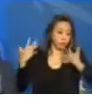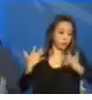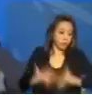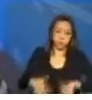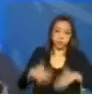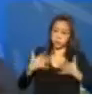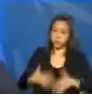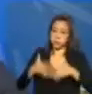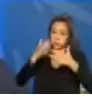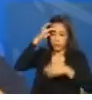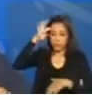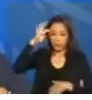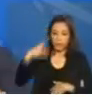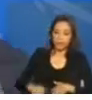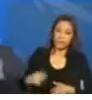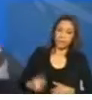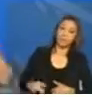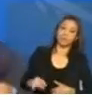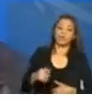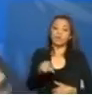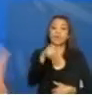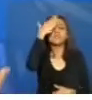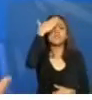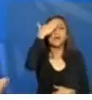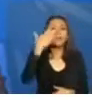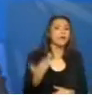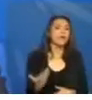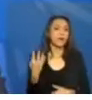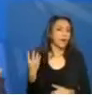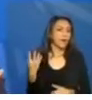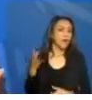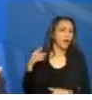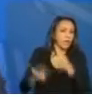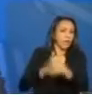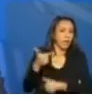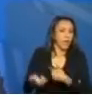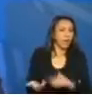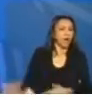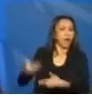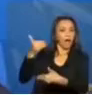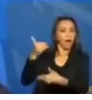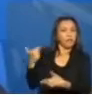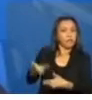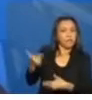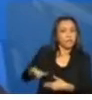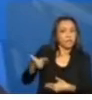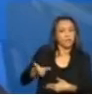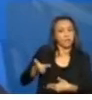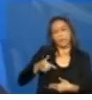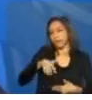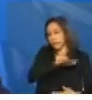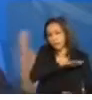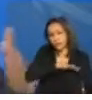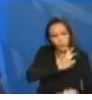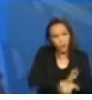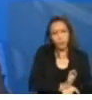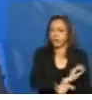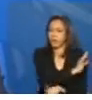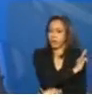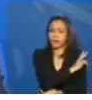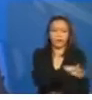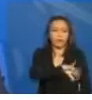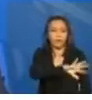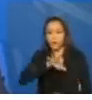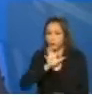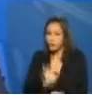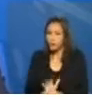gente possa ter uma ideia do volume de trabalho que foi feito, quer pela área técnica, quer pela